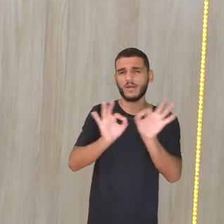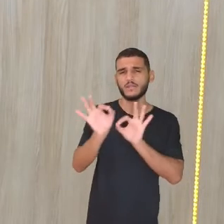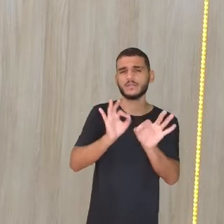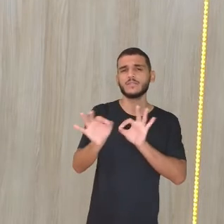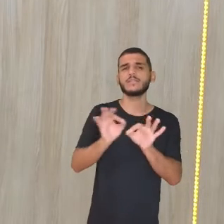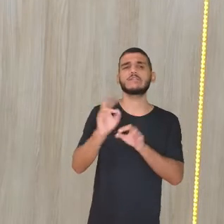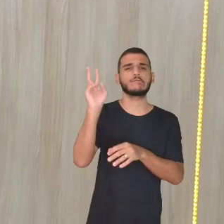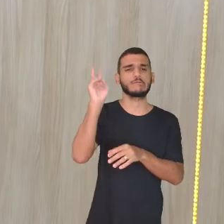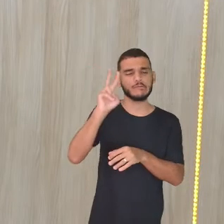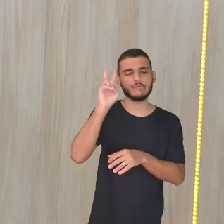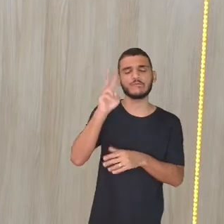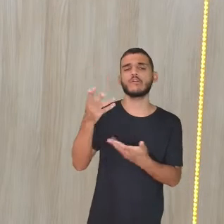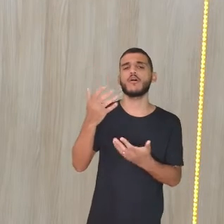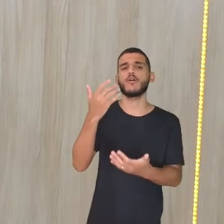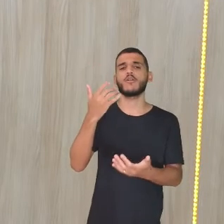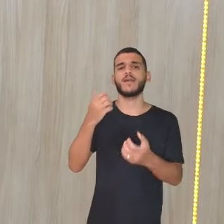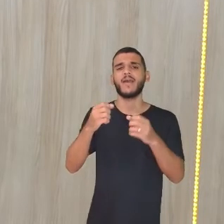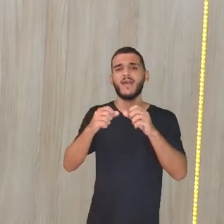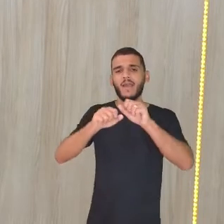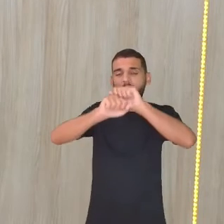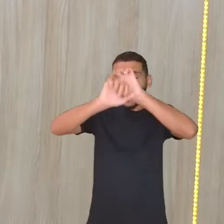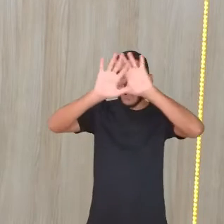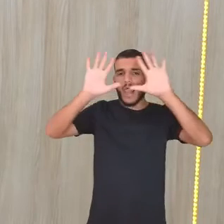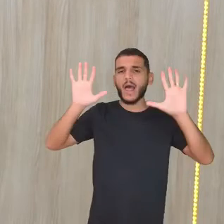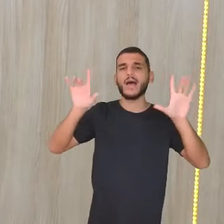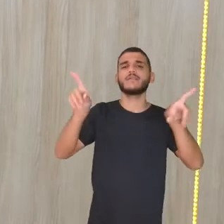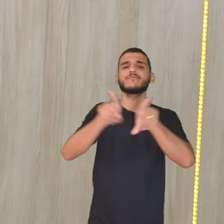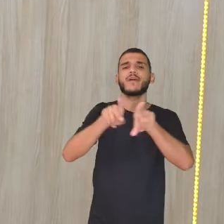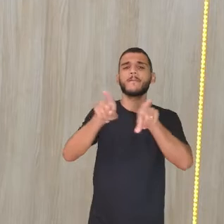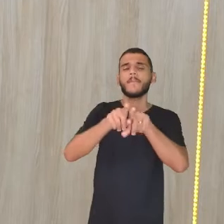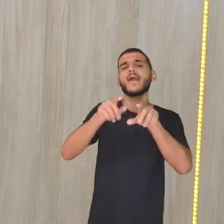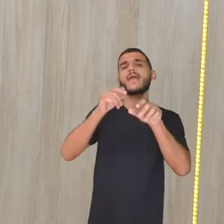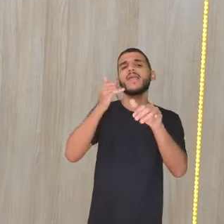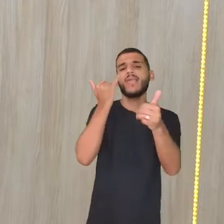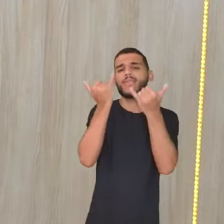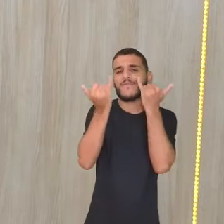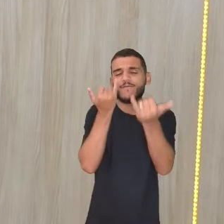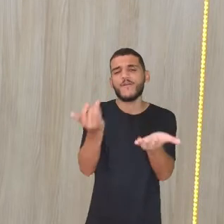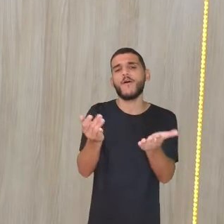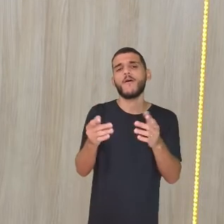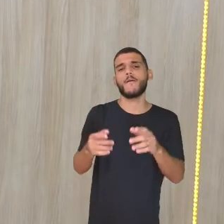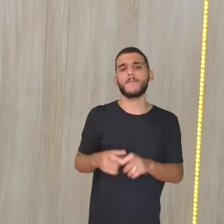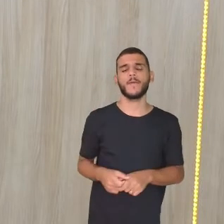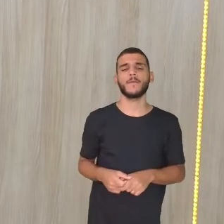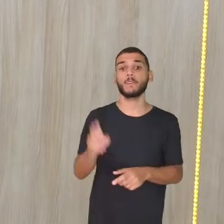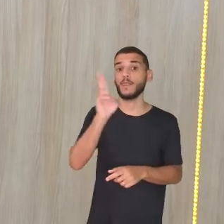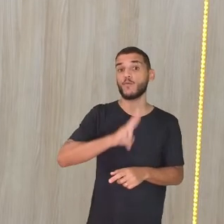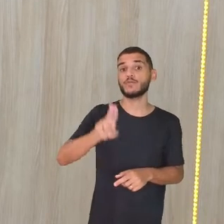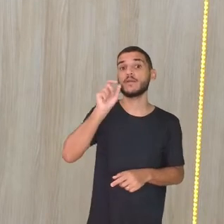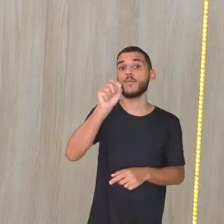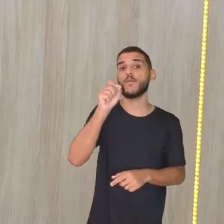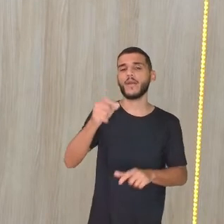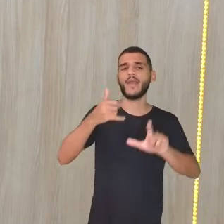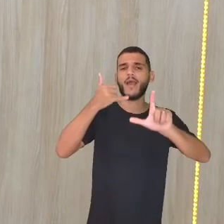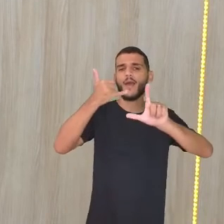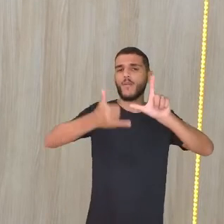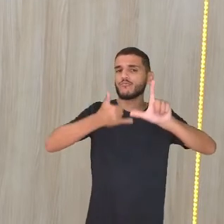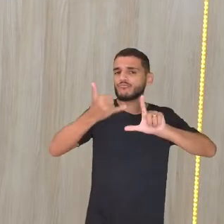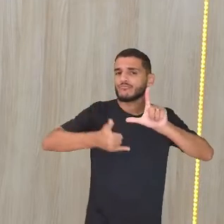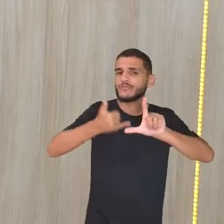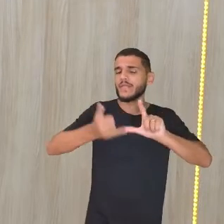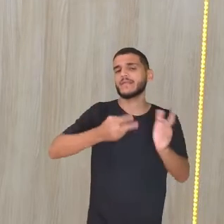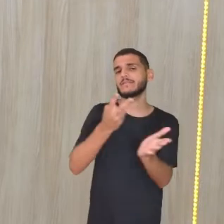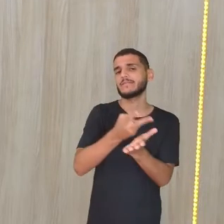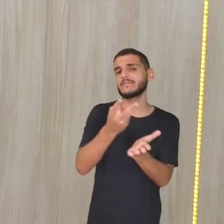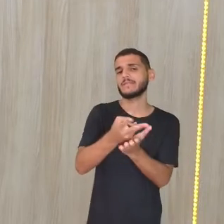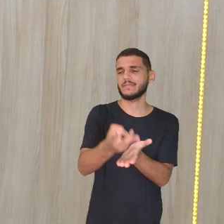esclarece, informa, não é, de forma bem lúdica, os direitos da criança. E